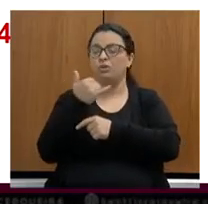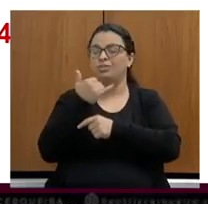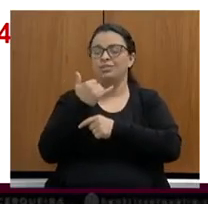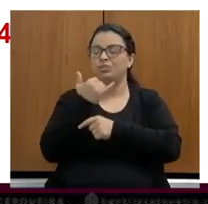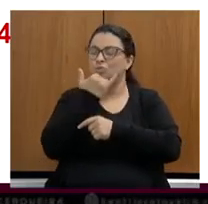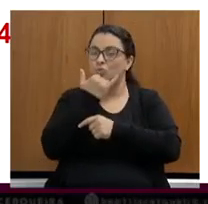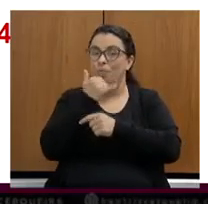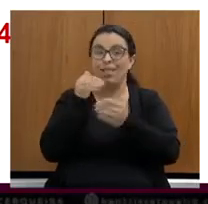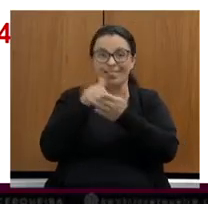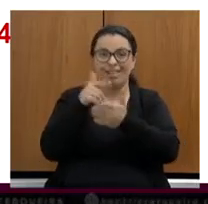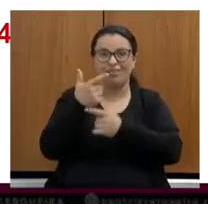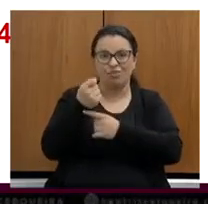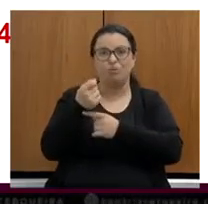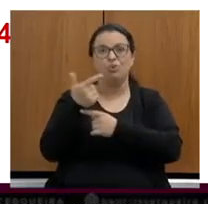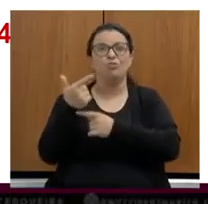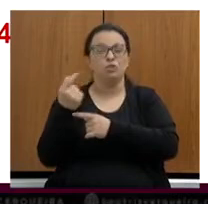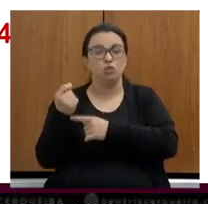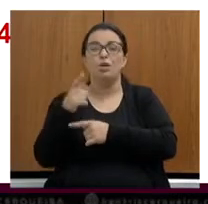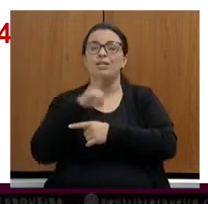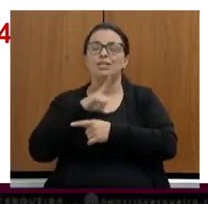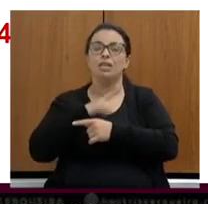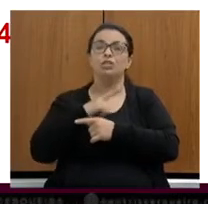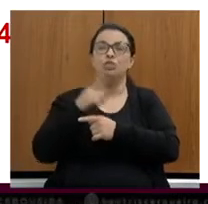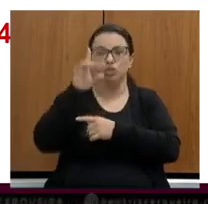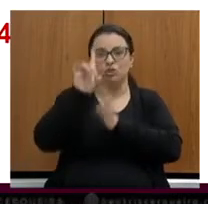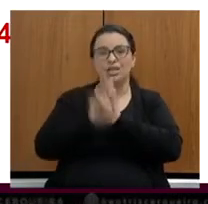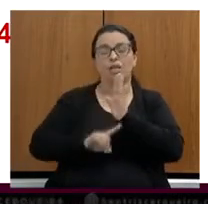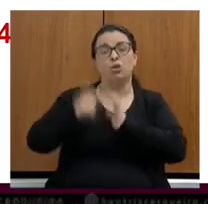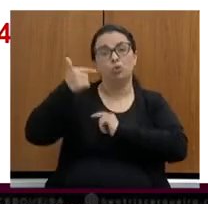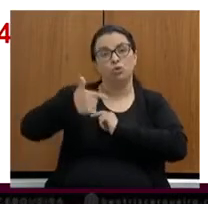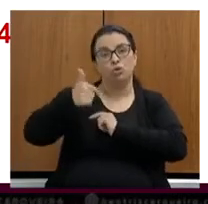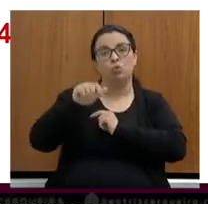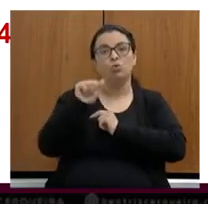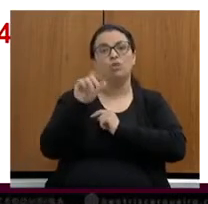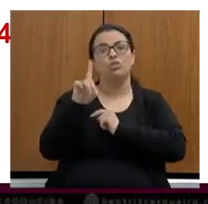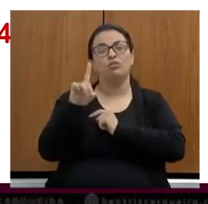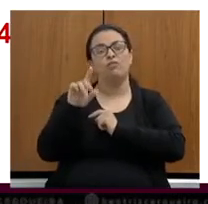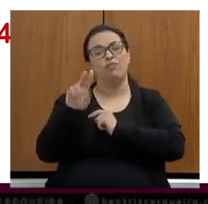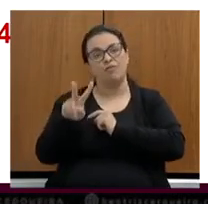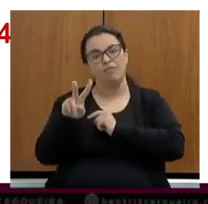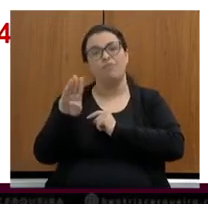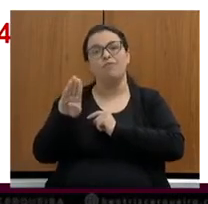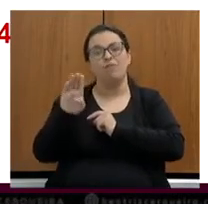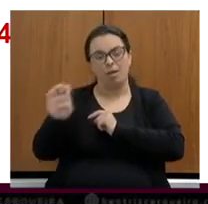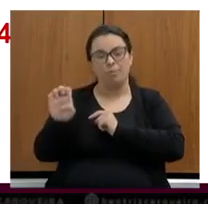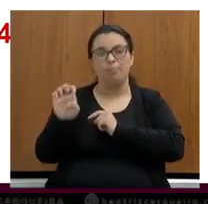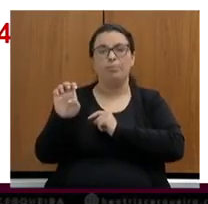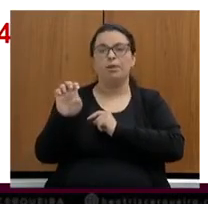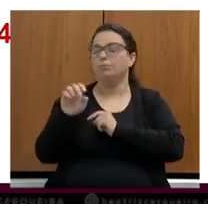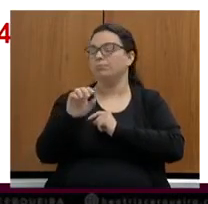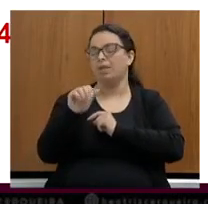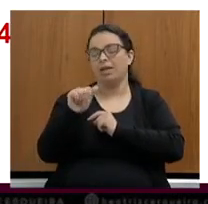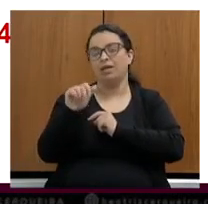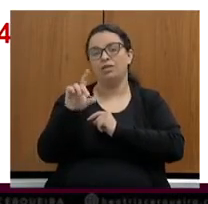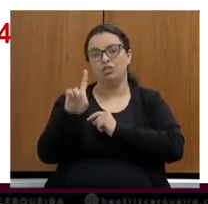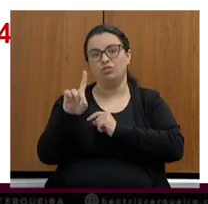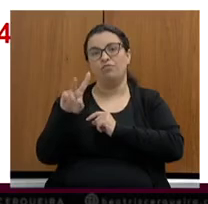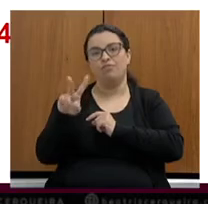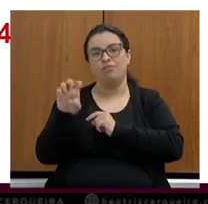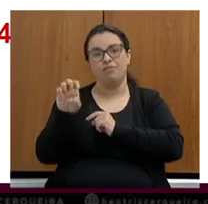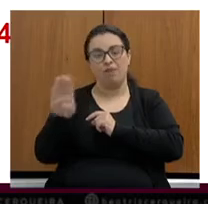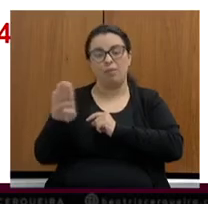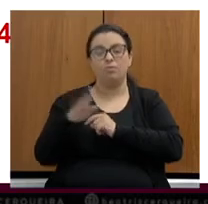segundo advérbio e 24 mil terão direito a receber o primeiro advérbio na educação funciona assim se adquirir um